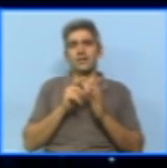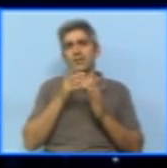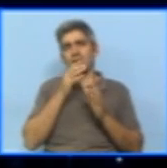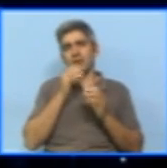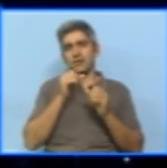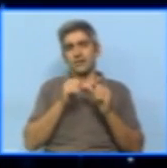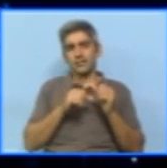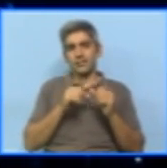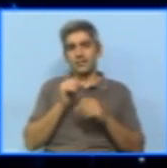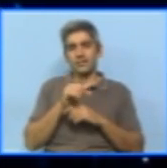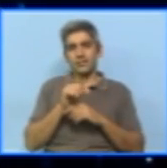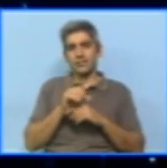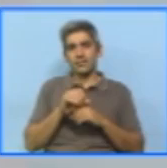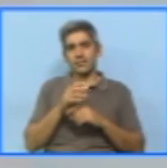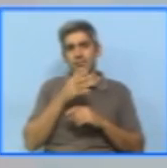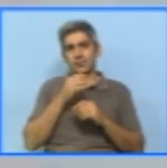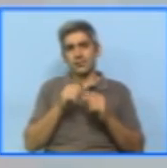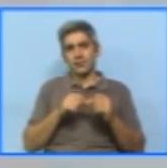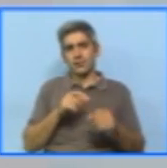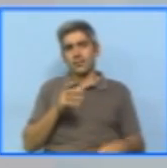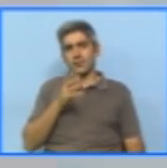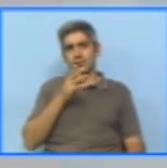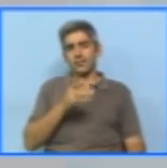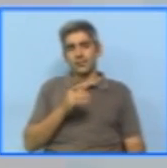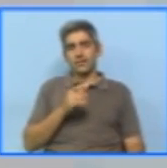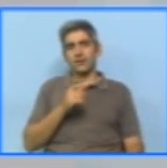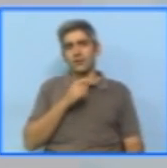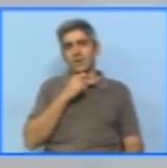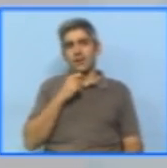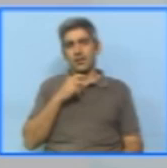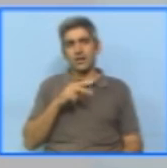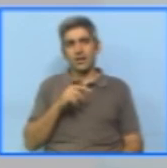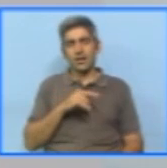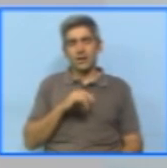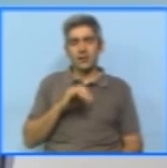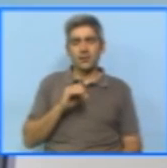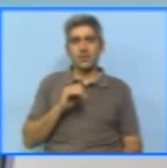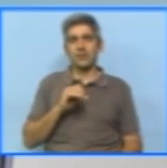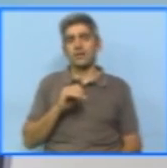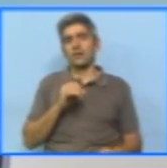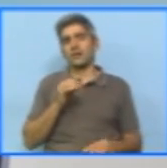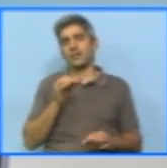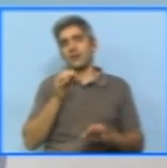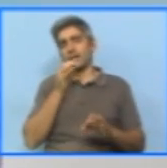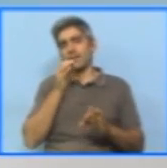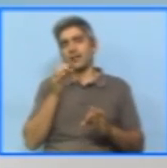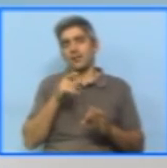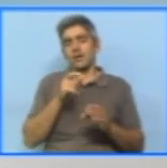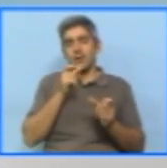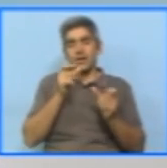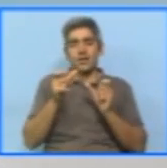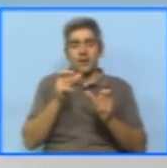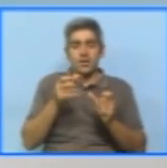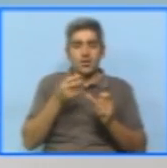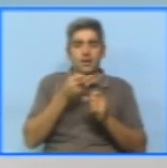não é? Ia dizer para a Adélia. Não, é extraordinário, no fundo, estas parábolas